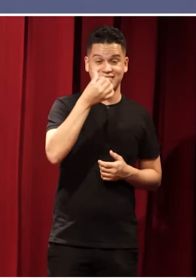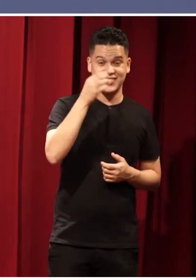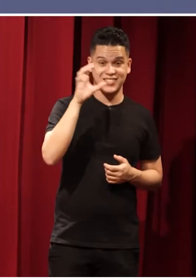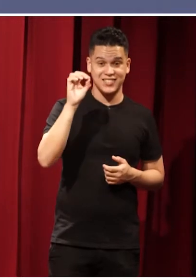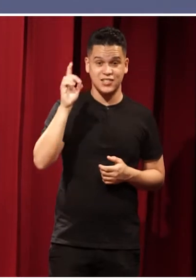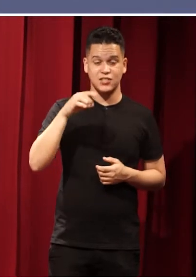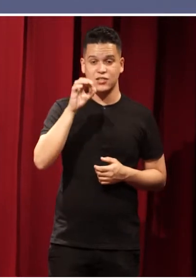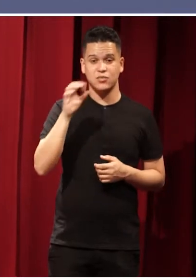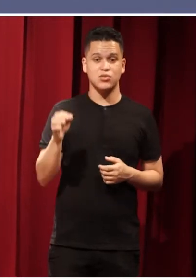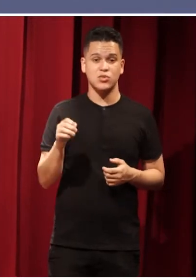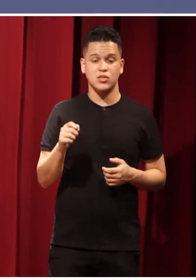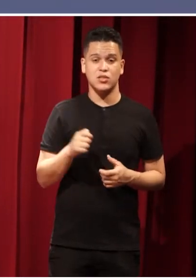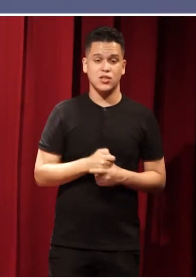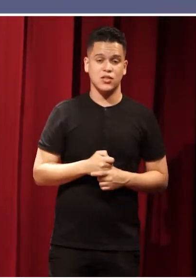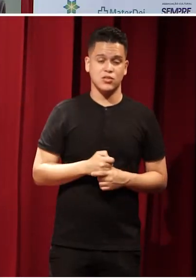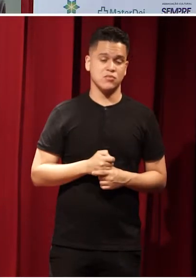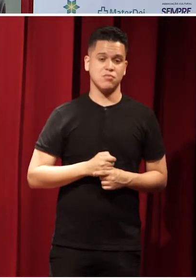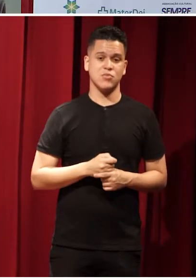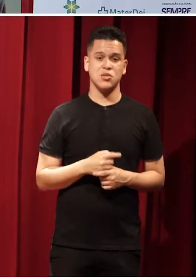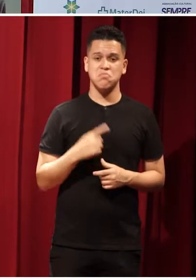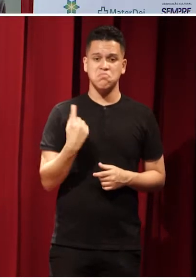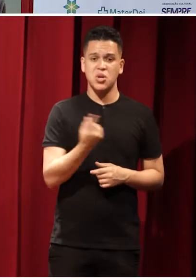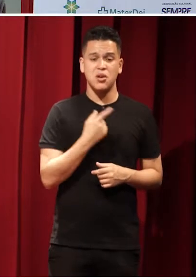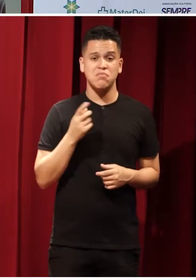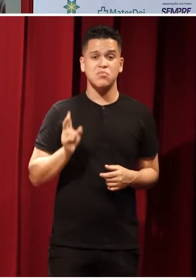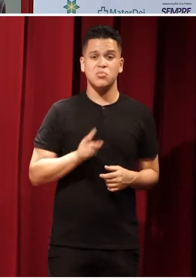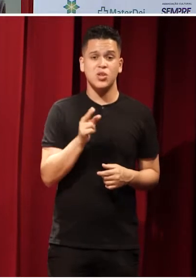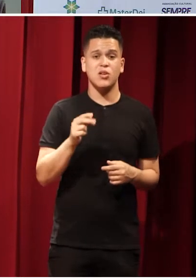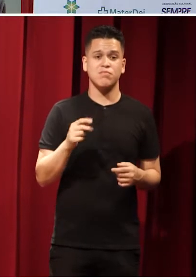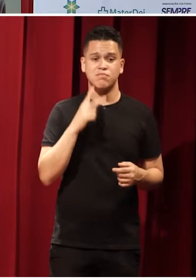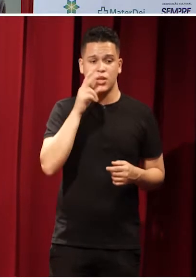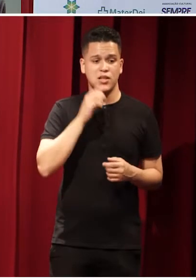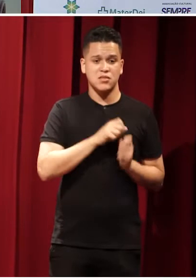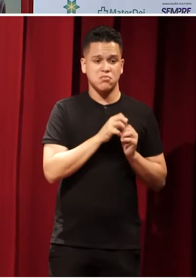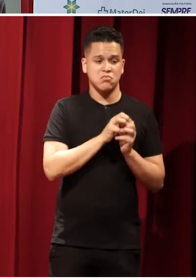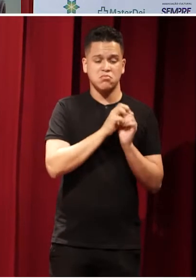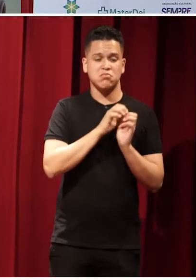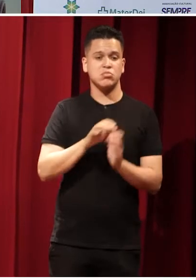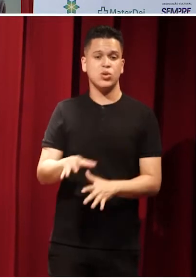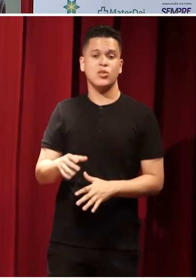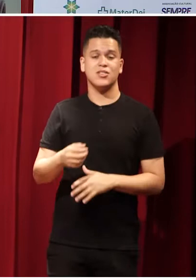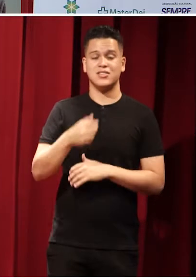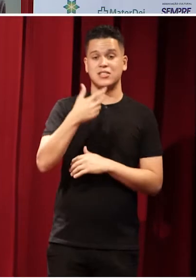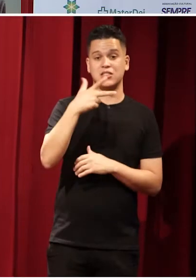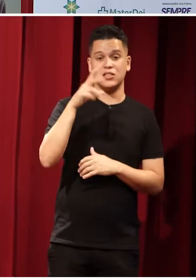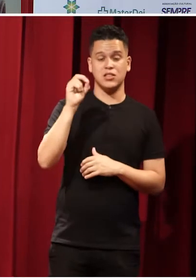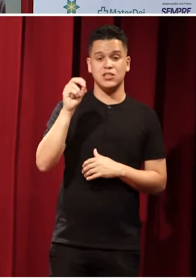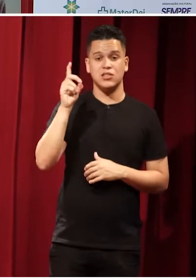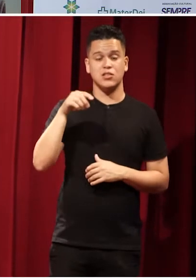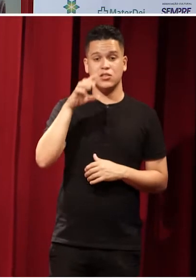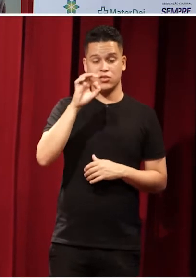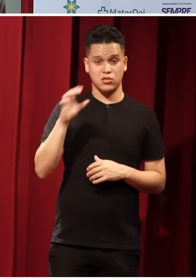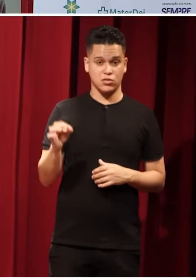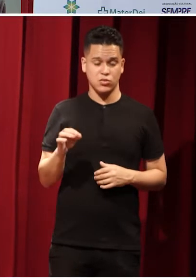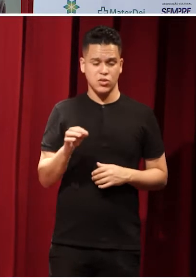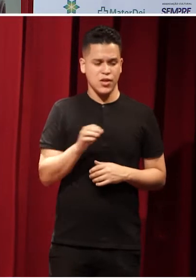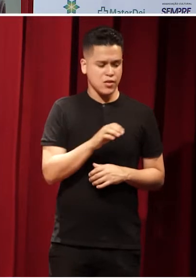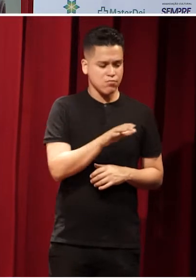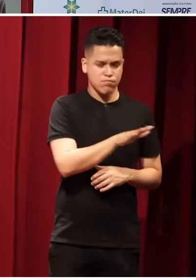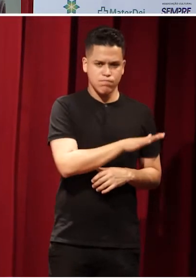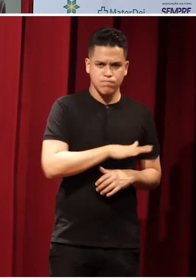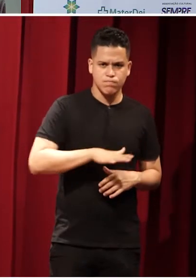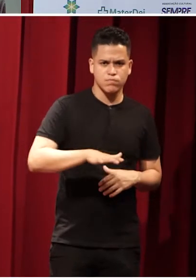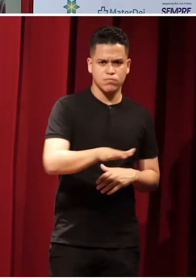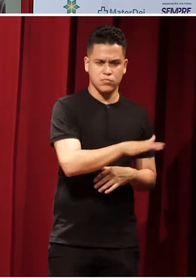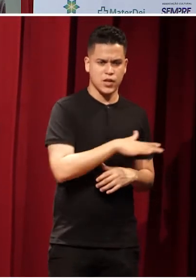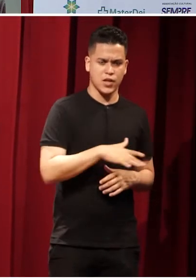60% é pastagem de baixíssima produtividade e 30% são terras